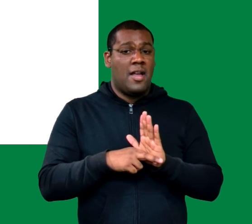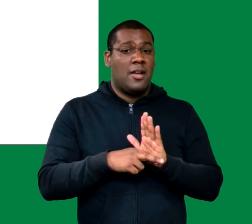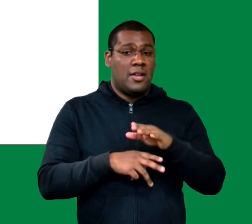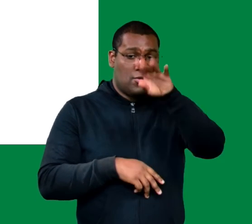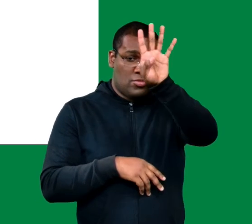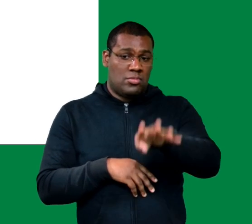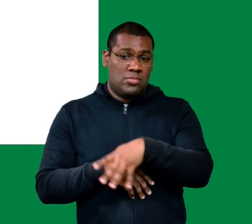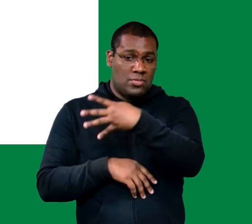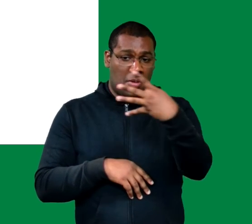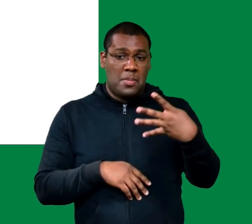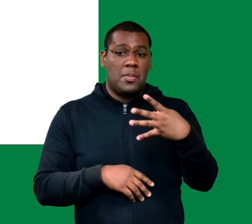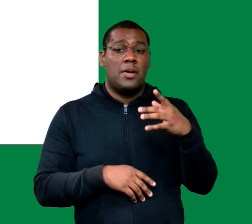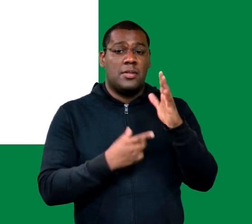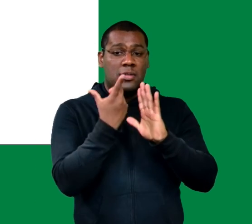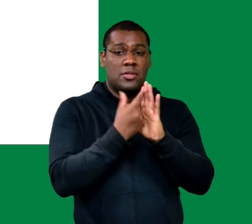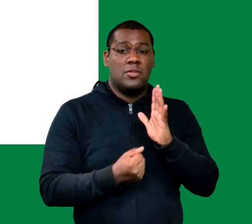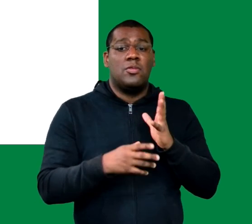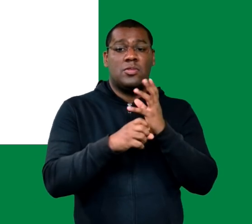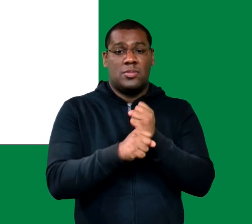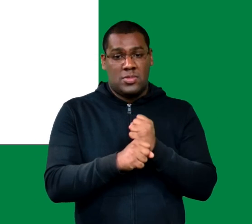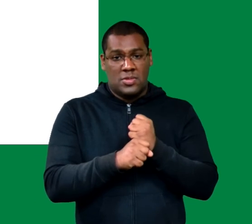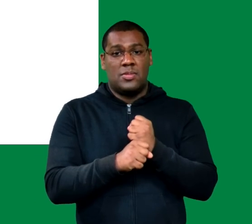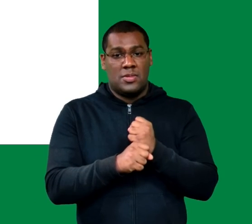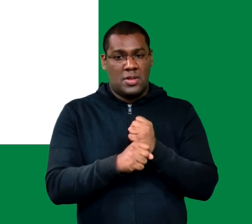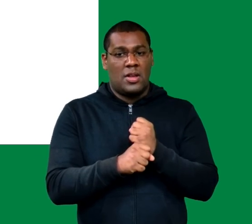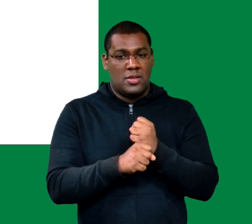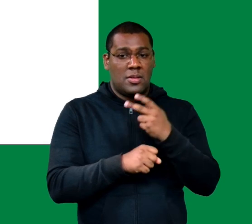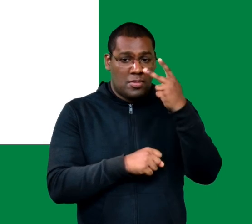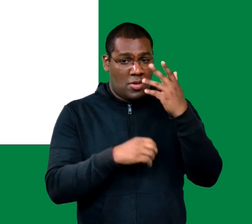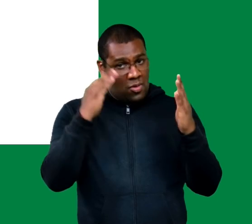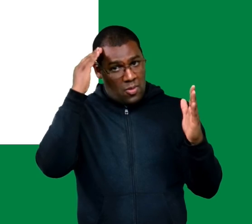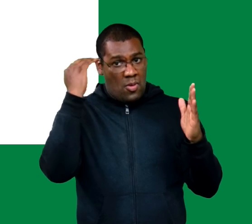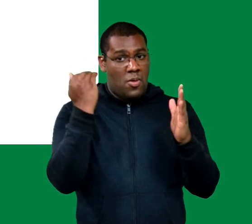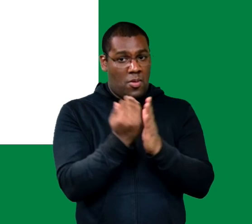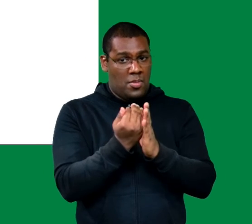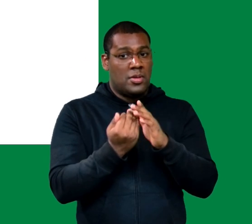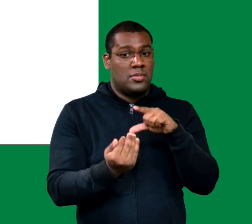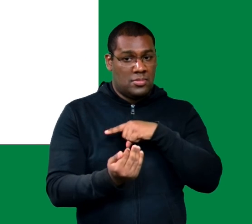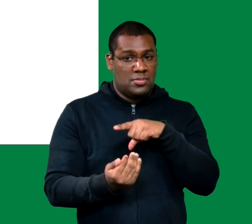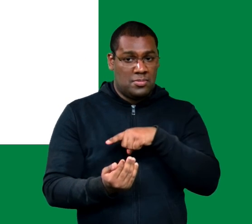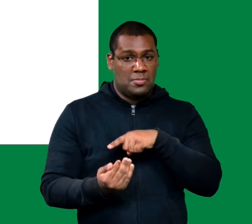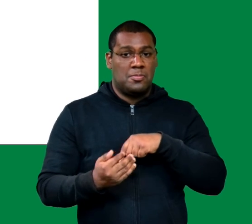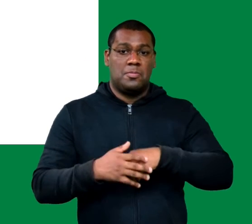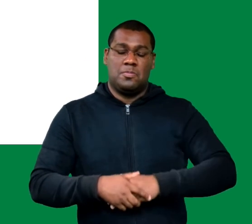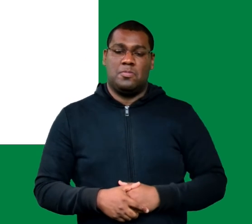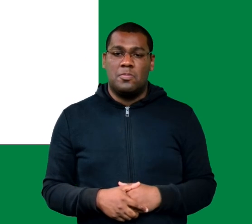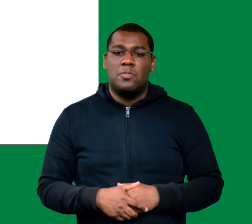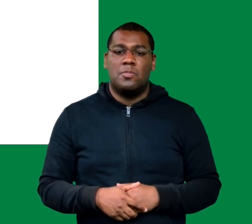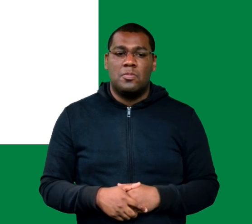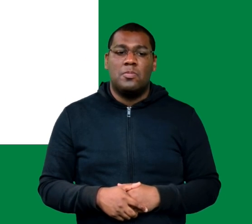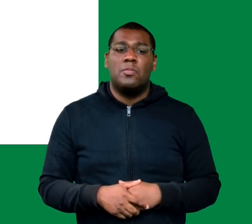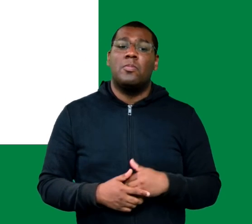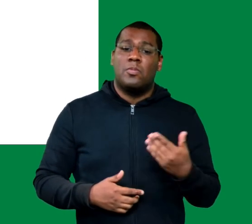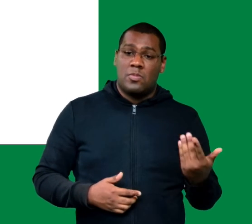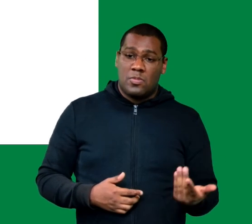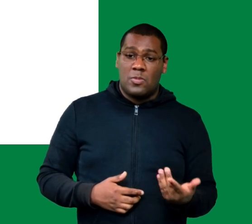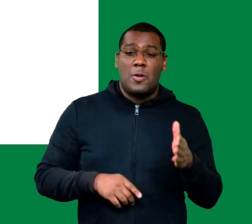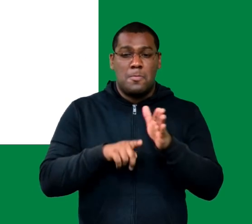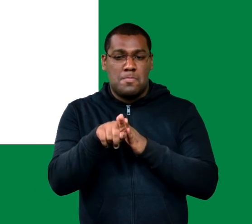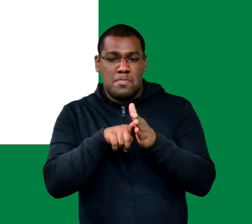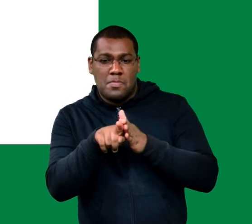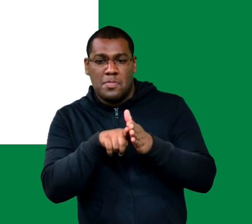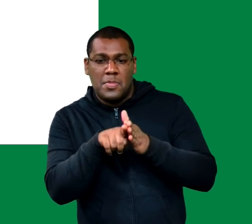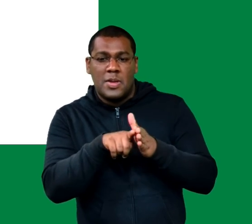orçamentária estão de acordo, né, naquilo que é gerado pelo sistema. Então é feita toda a conferência da questão do peso